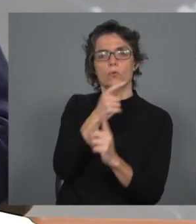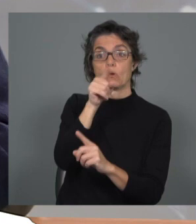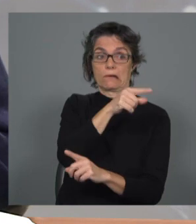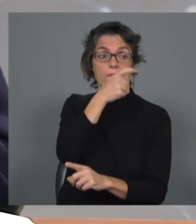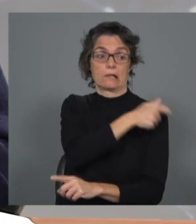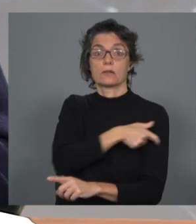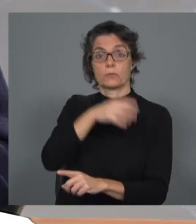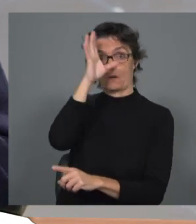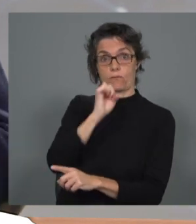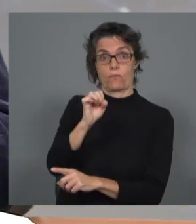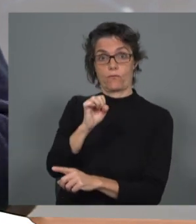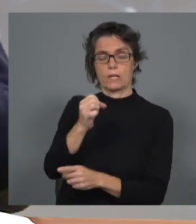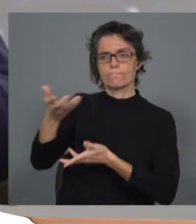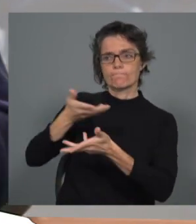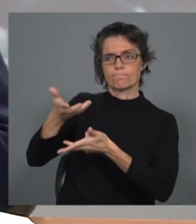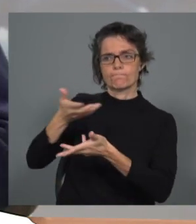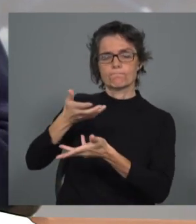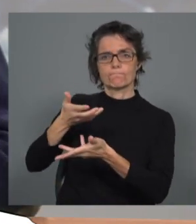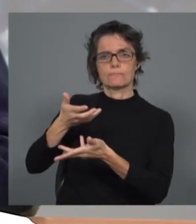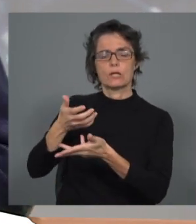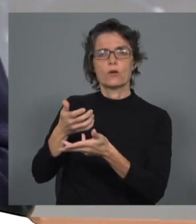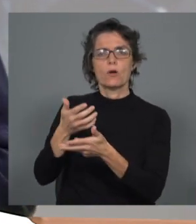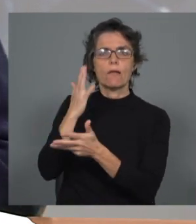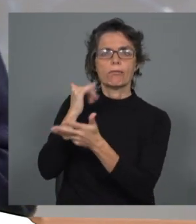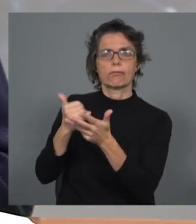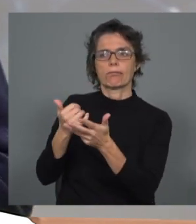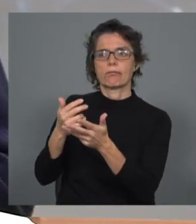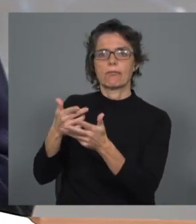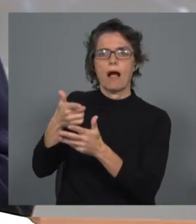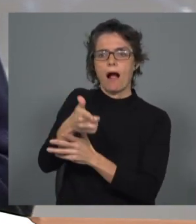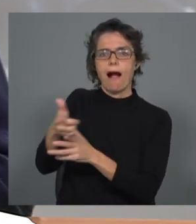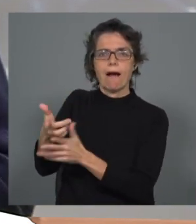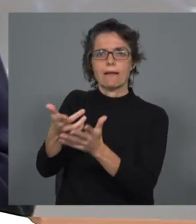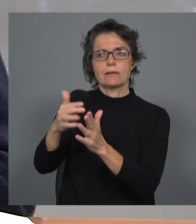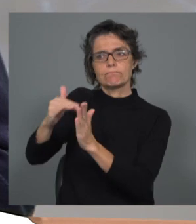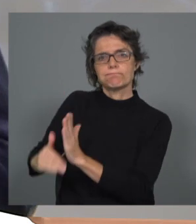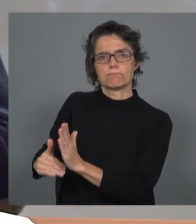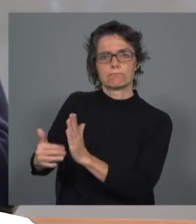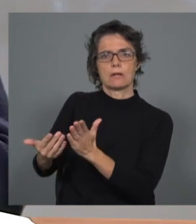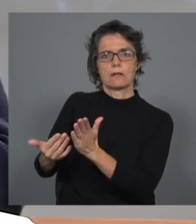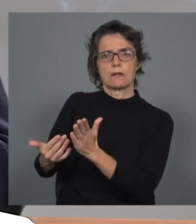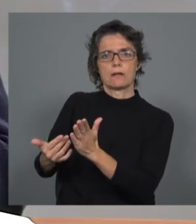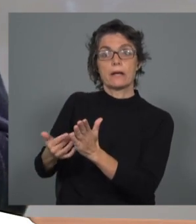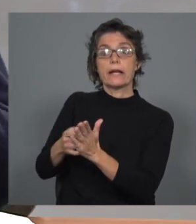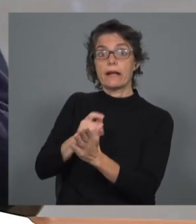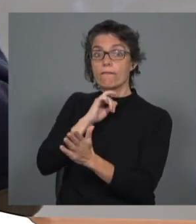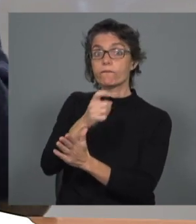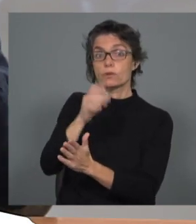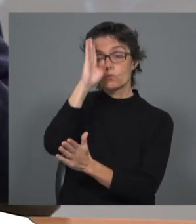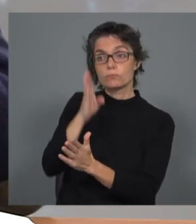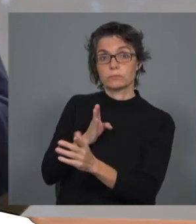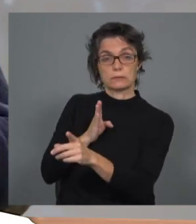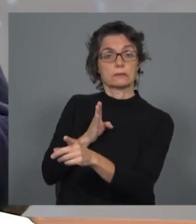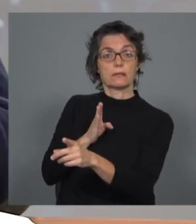de uma frente, uma guerrilha, uma organização de guerrilha, e avisou os militares de que